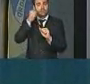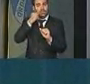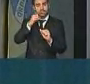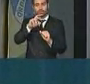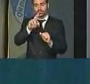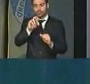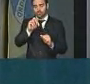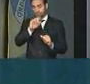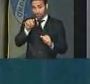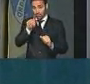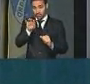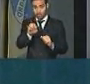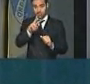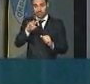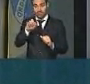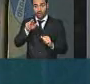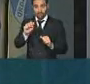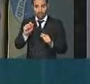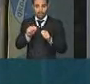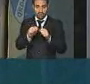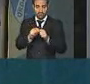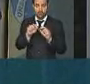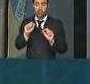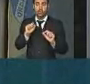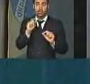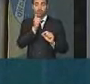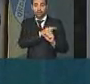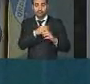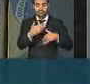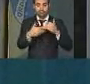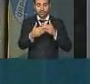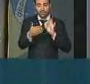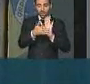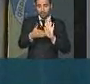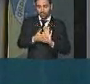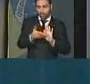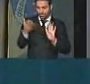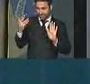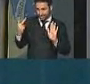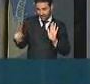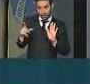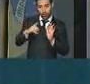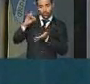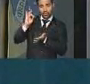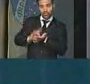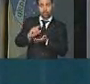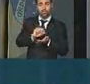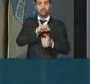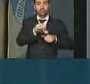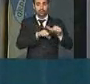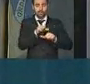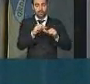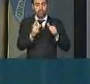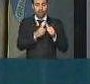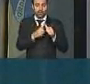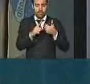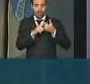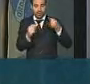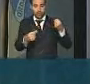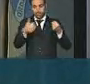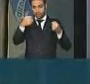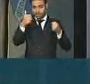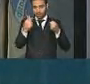o que é que basicamente avançou da proposta do senador Jorge Viana primeiro no artigo primeiro